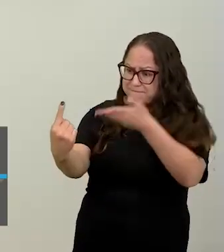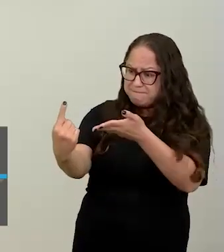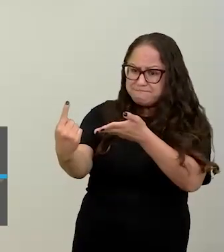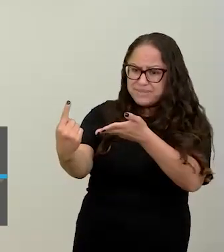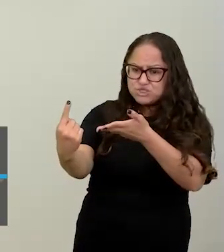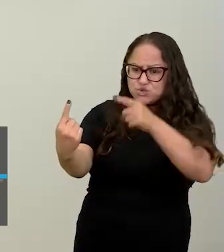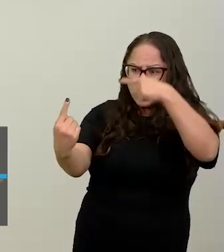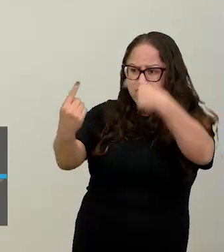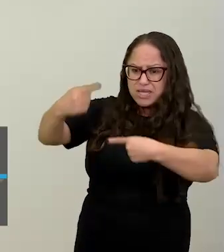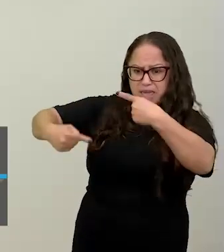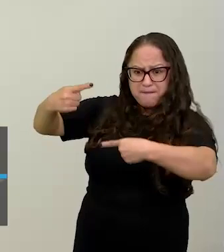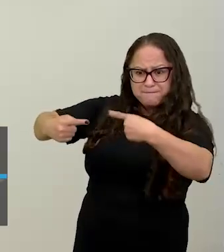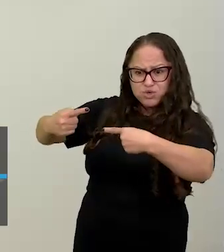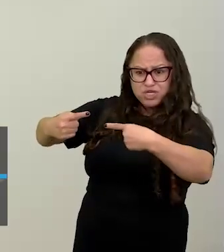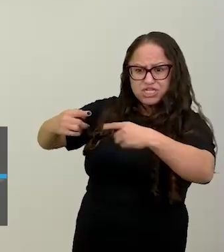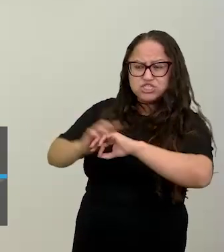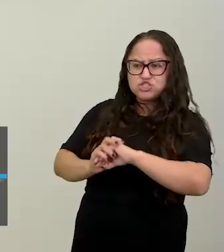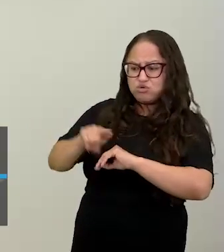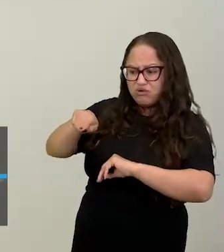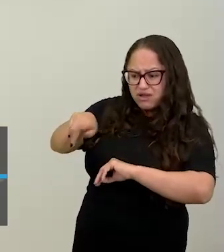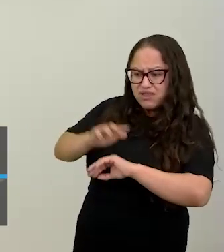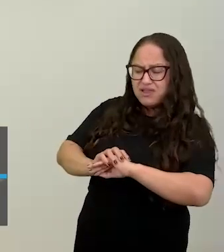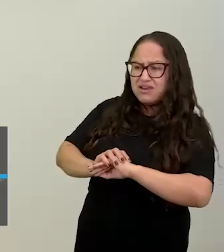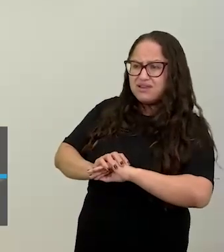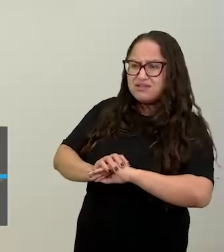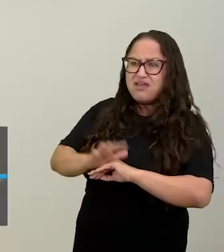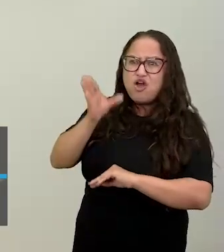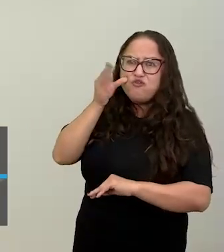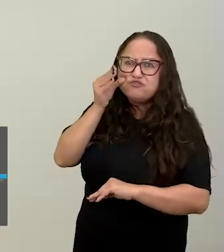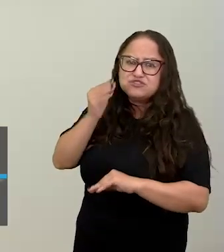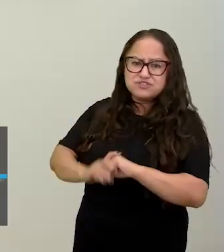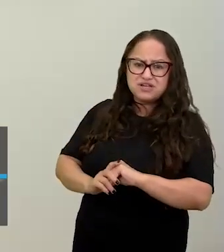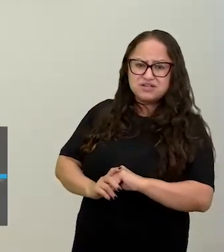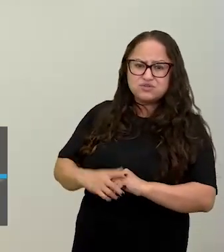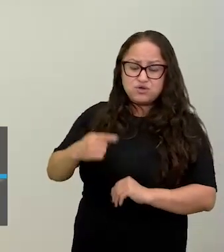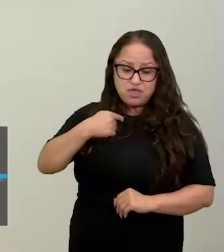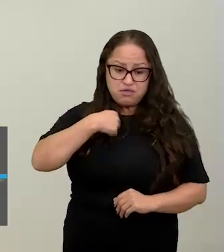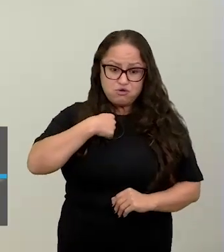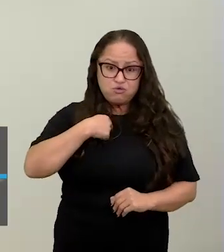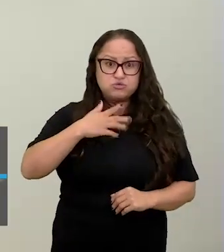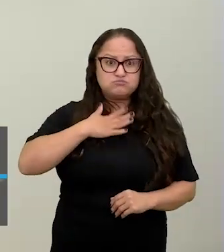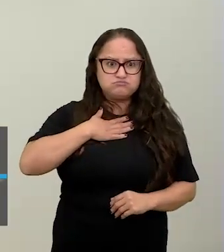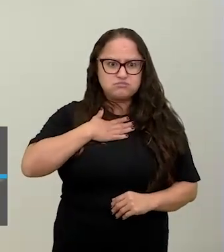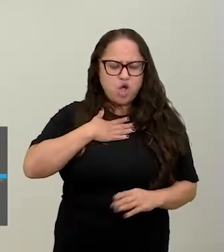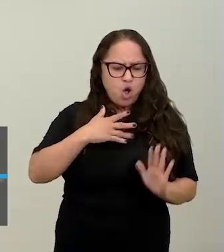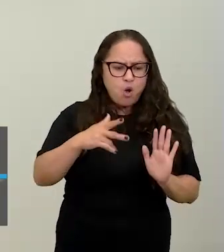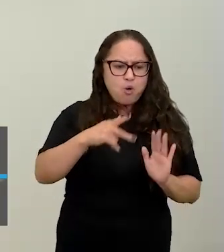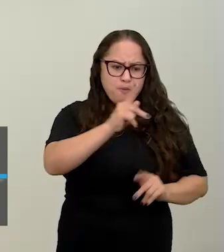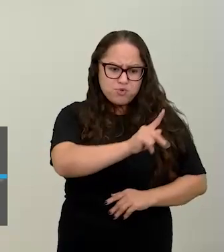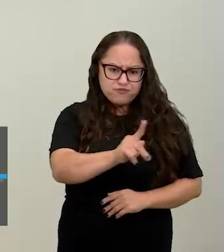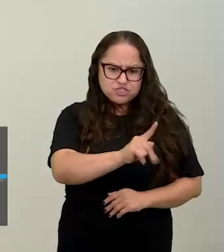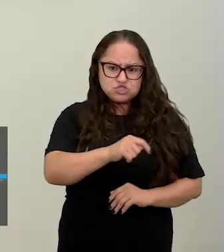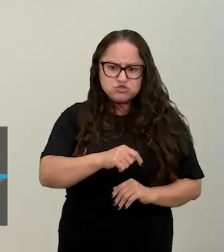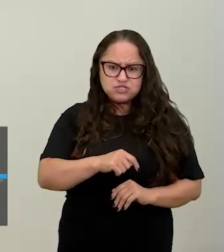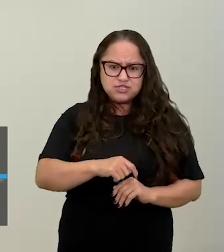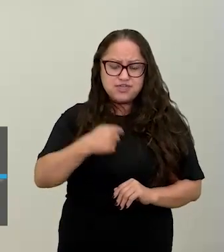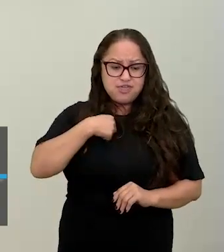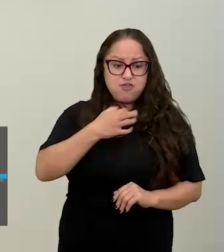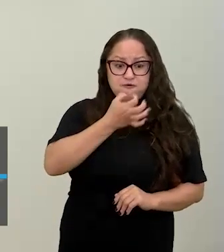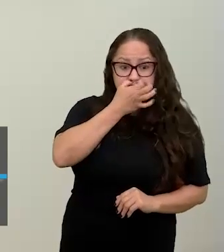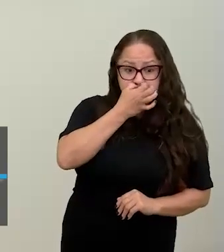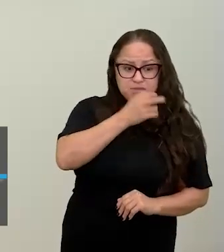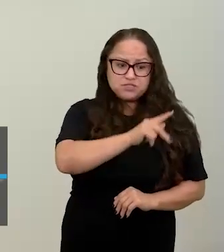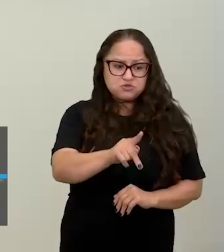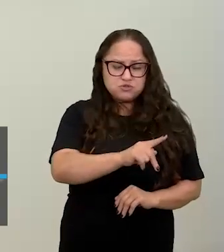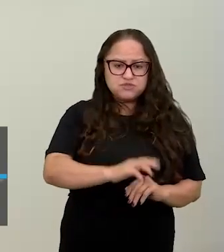estou aqui, eu não sou apenas a Fabiana, eu sou a professora. Eu estou aqui cumprindo um papel. Eu não posso vir aqui e falar o que eu quiser, da